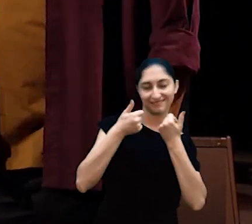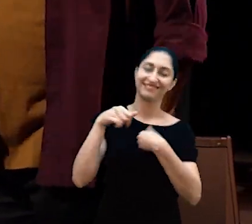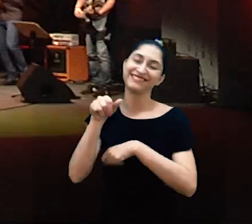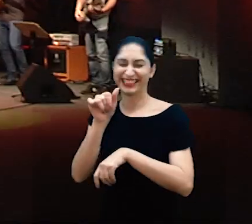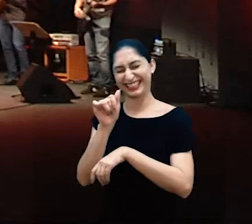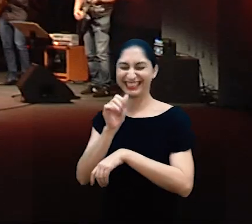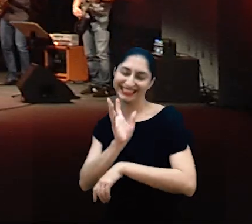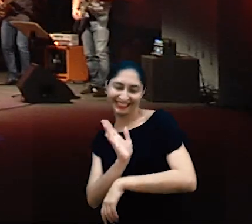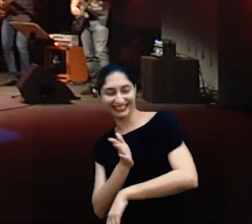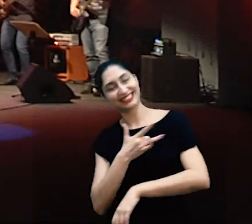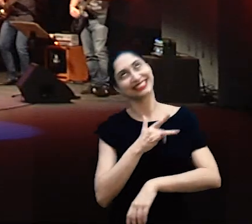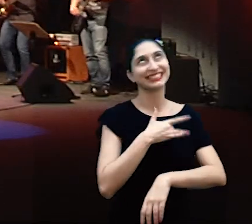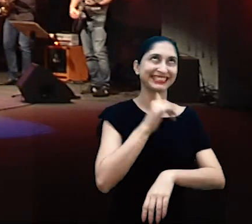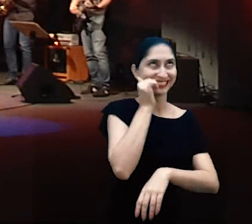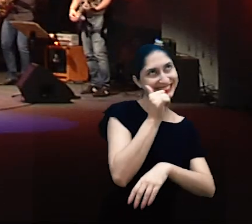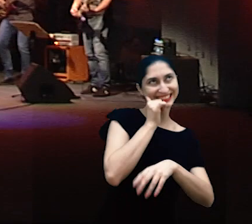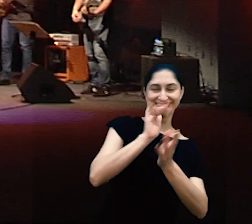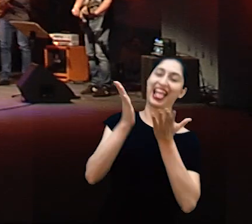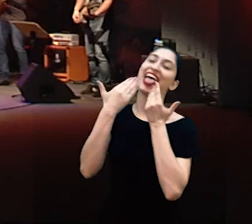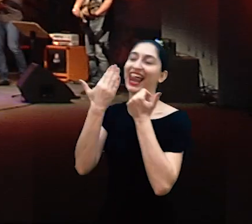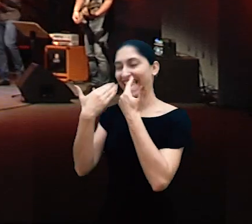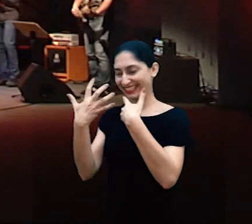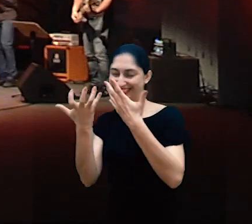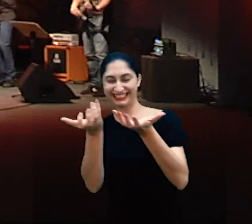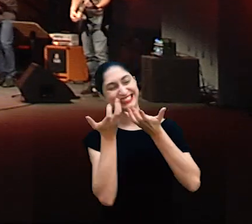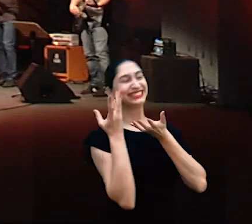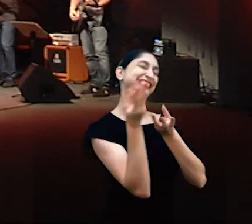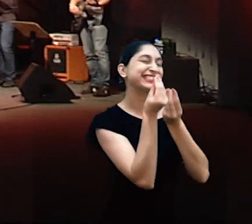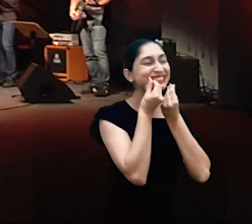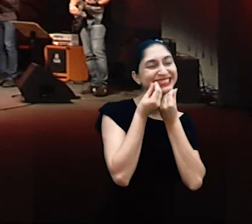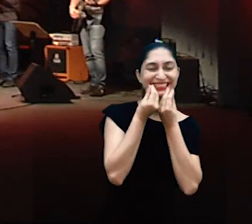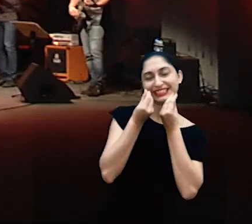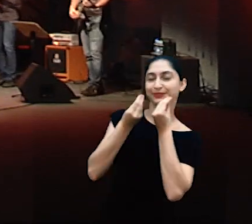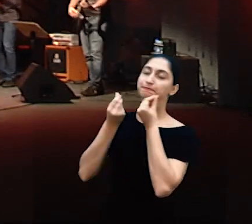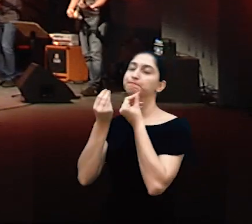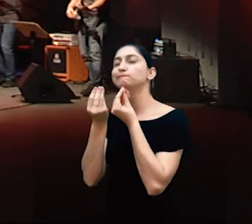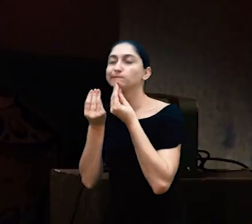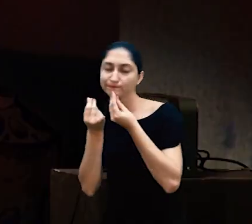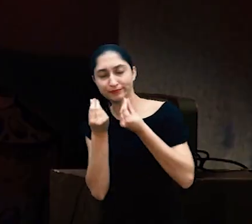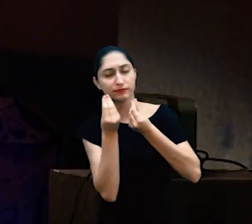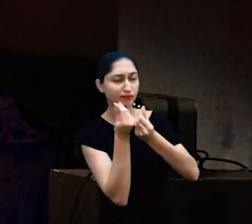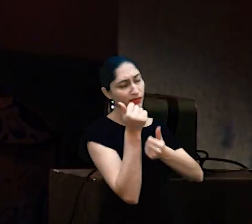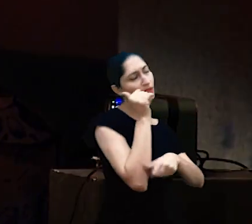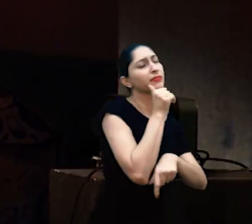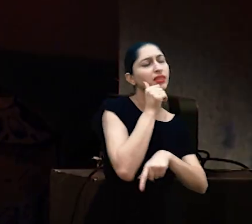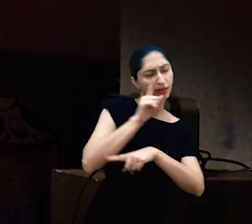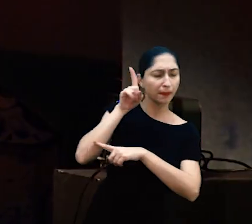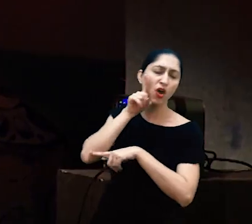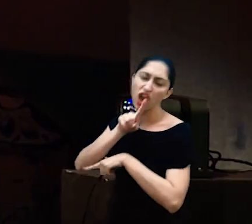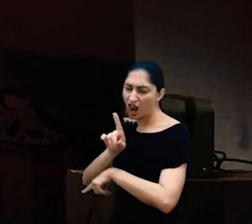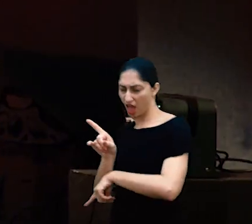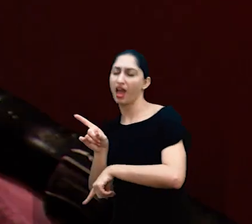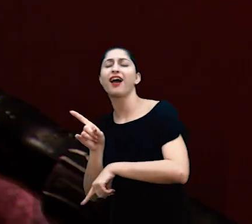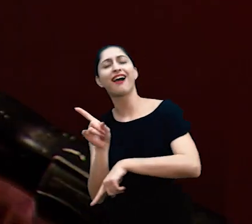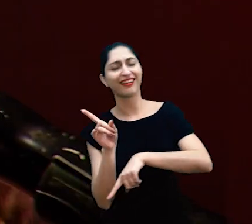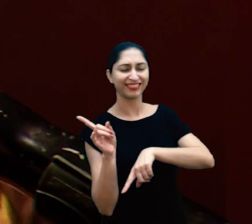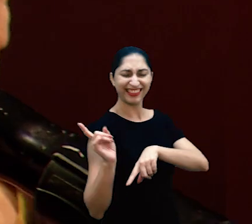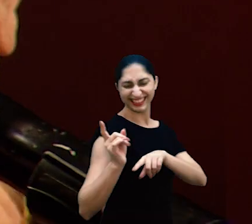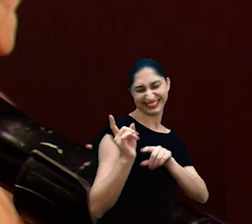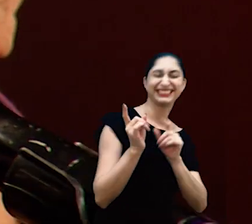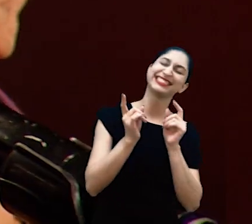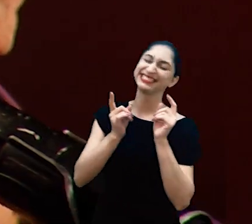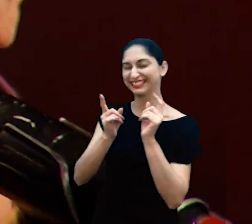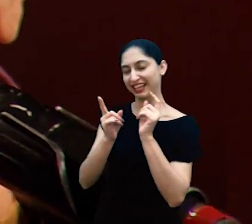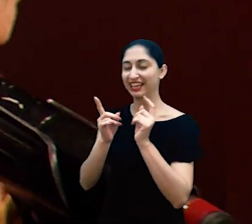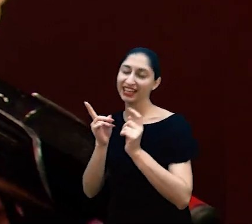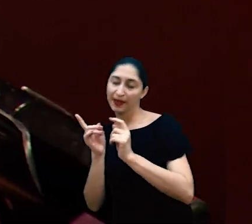saborear. Tem dó, menina, pimenta malagueta, quero te saborear. Menina morena corta,